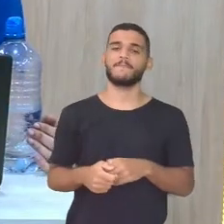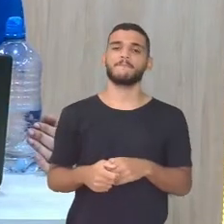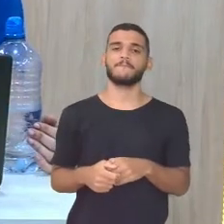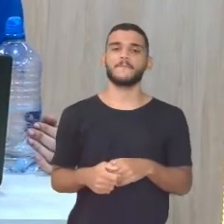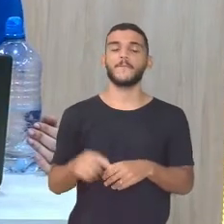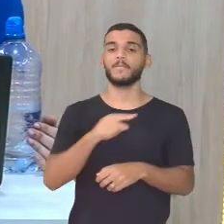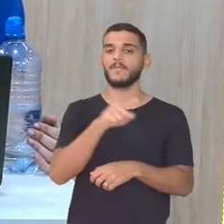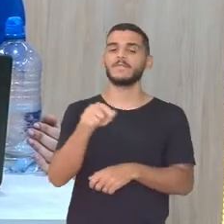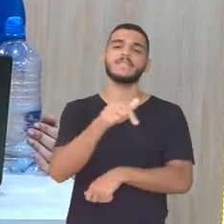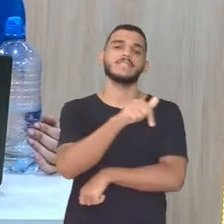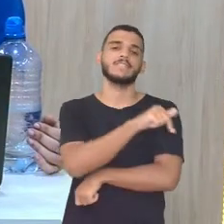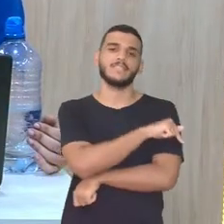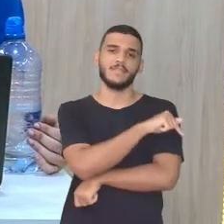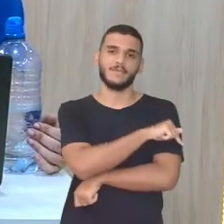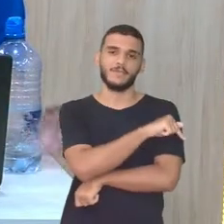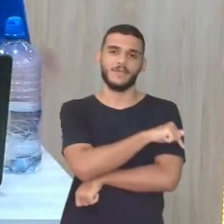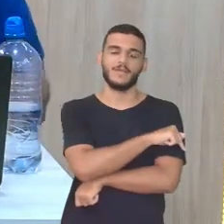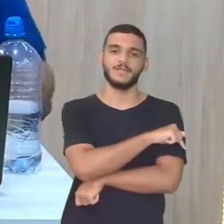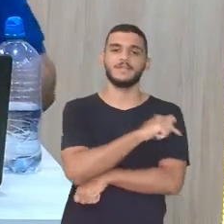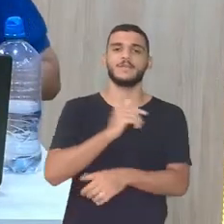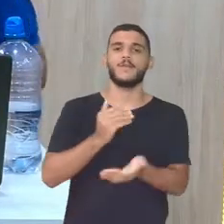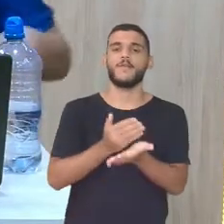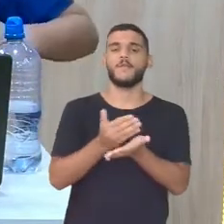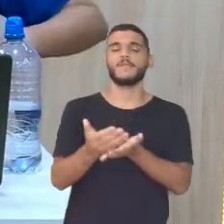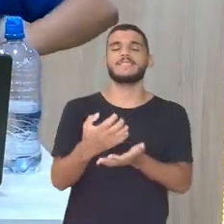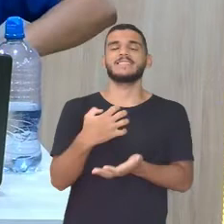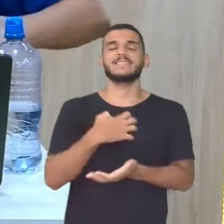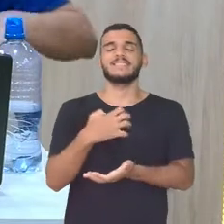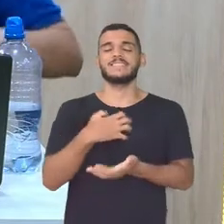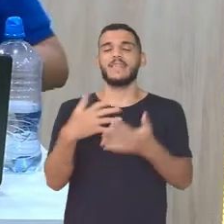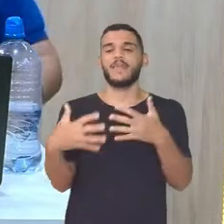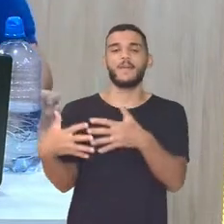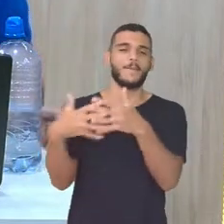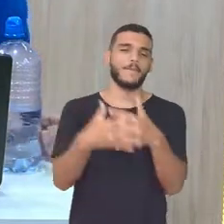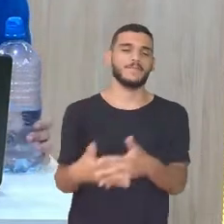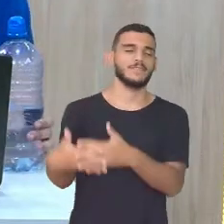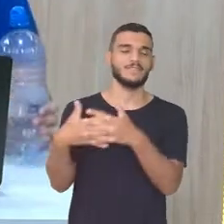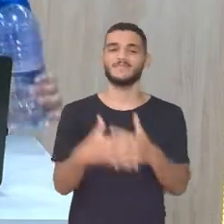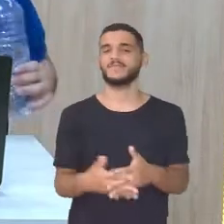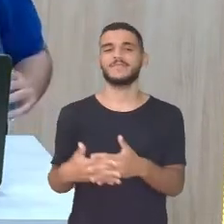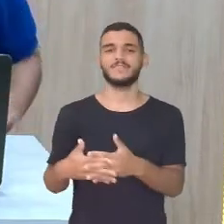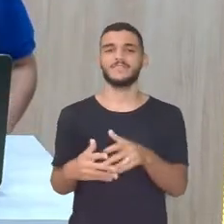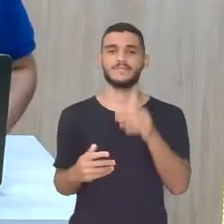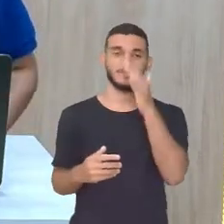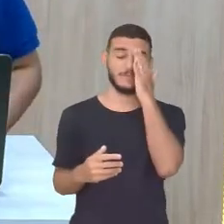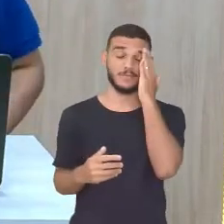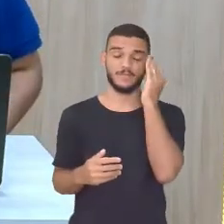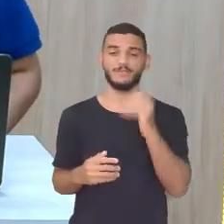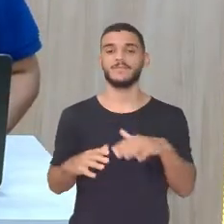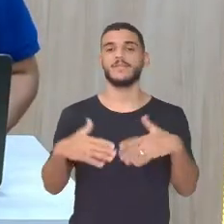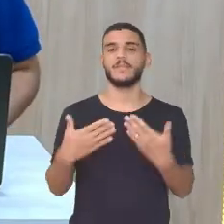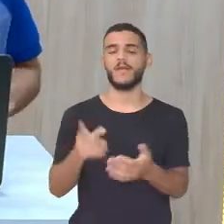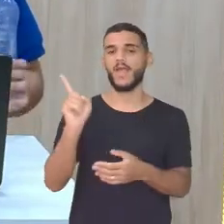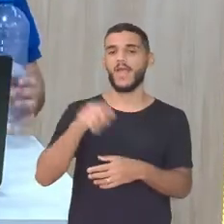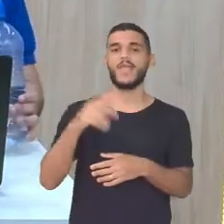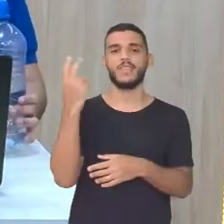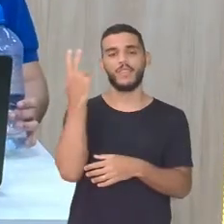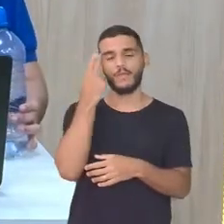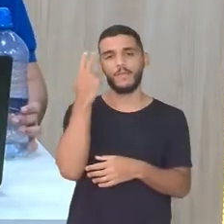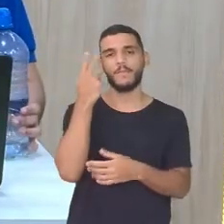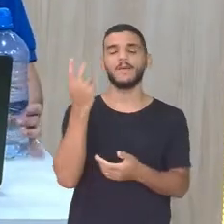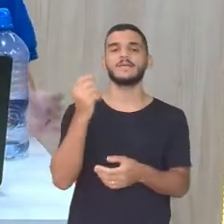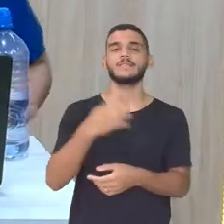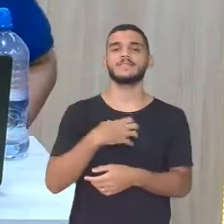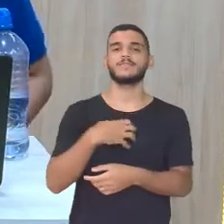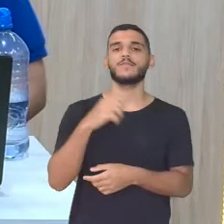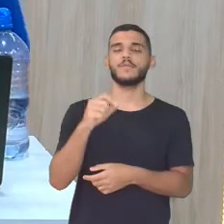no 7º ano aí, já estão começando a lidar com sentimentos complicados. Mais complexos. Mais complexos. E aí é comum que a gente passe por um momento